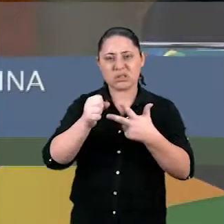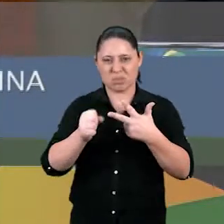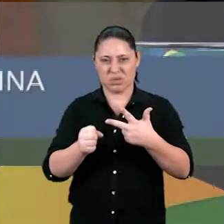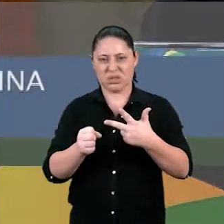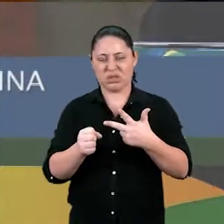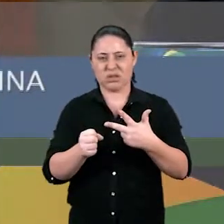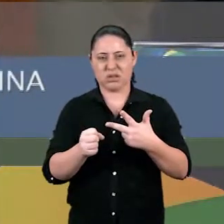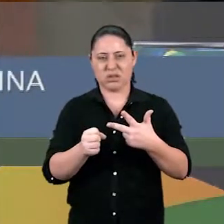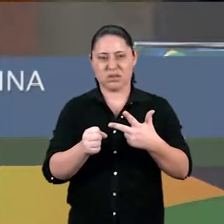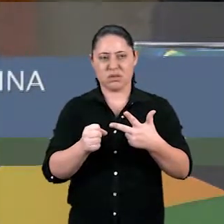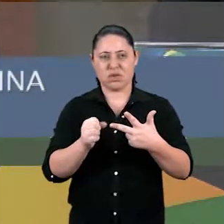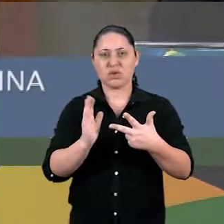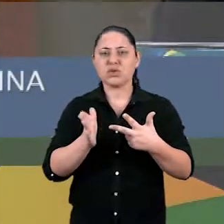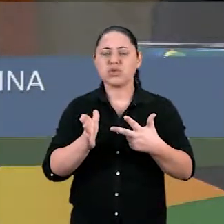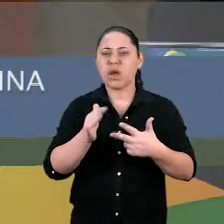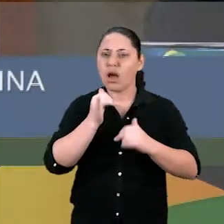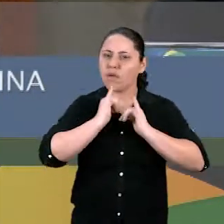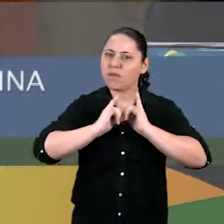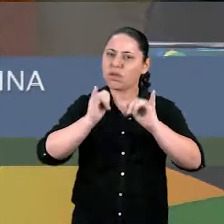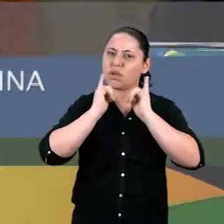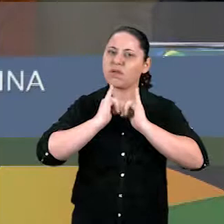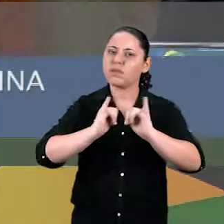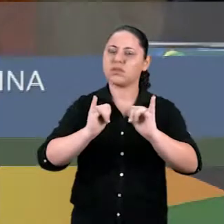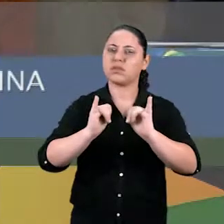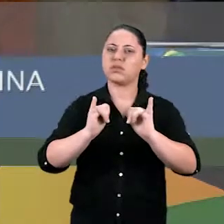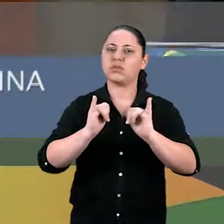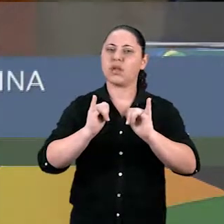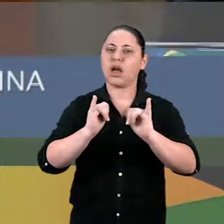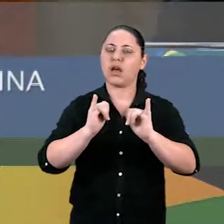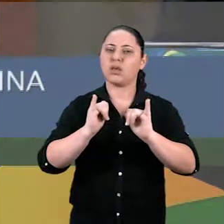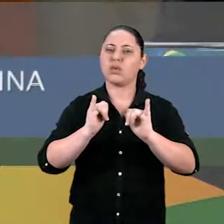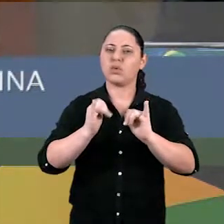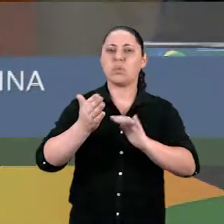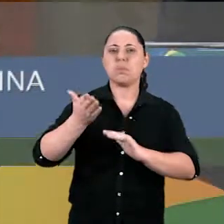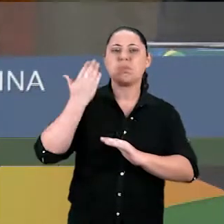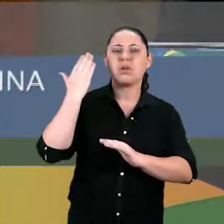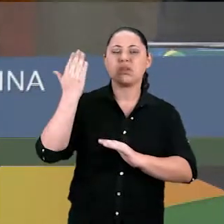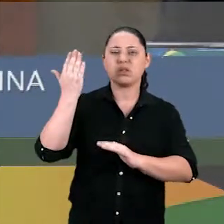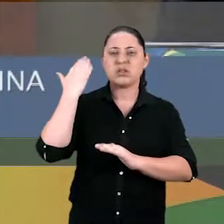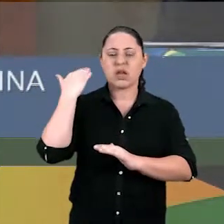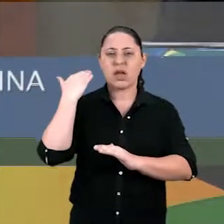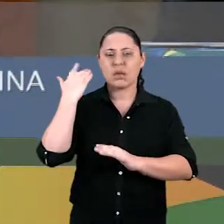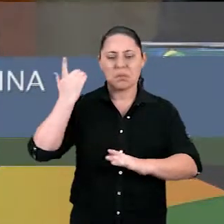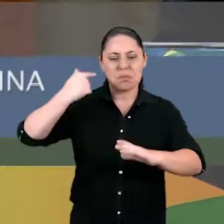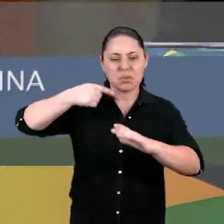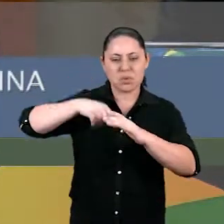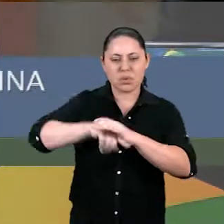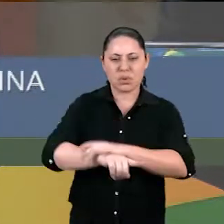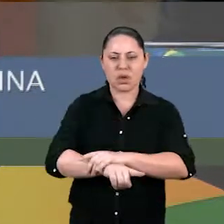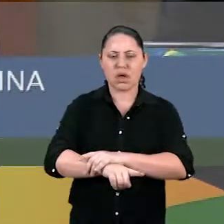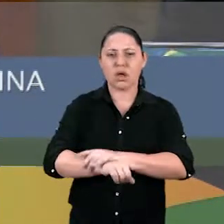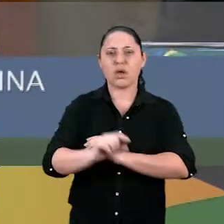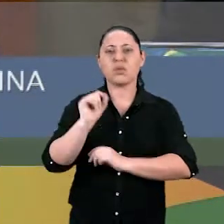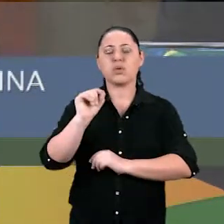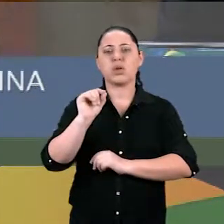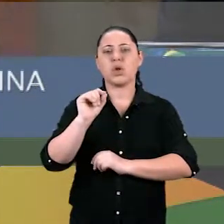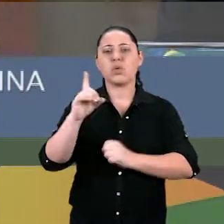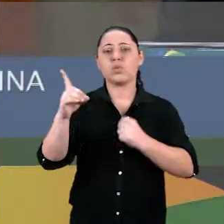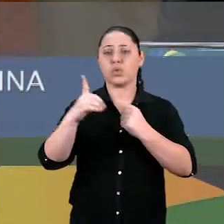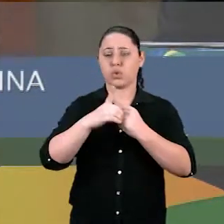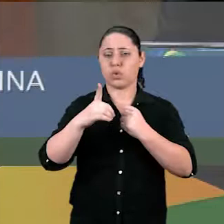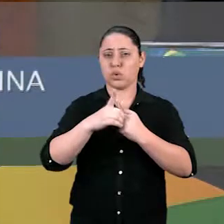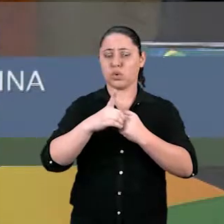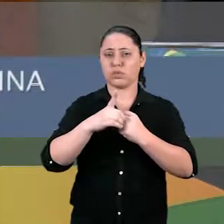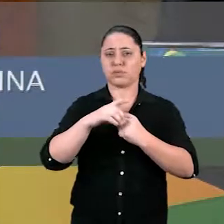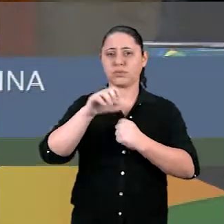modo, já foi brevemente mencionado aqui na intervenção profunda, ainda que bastante sintética,